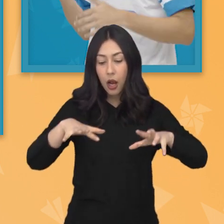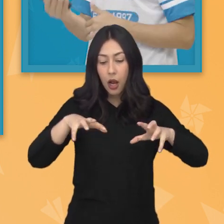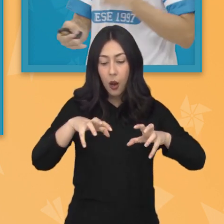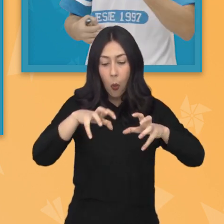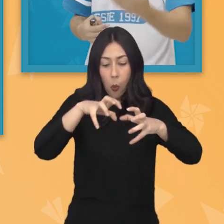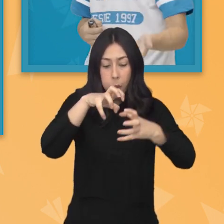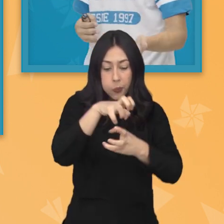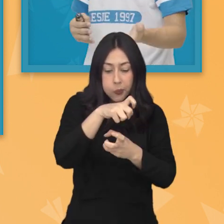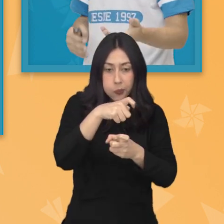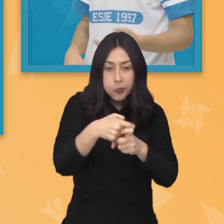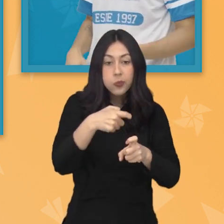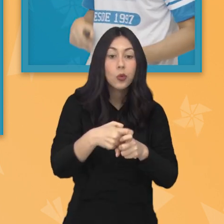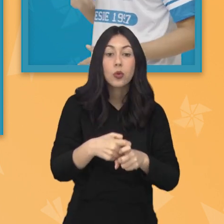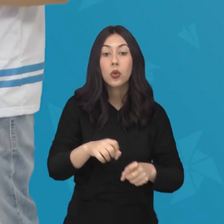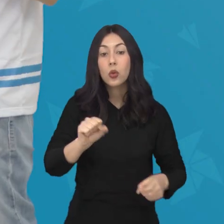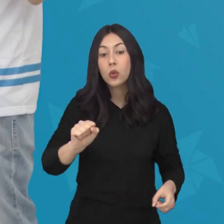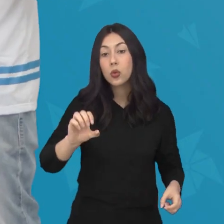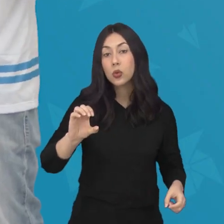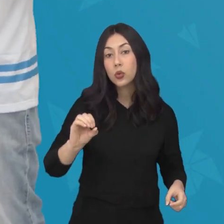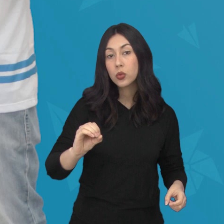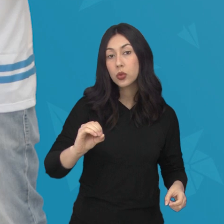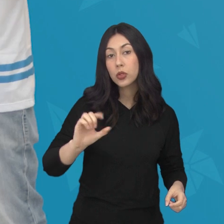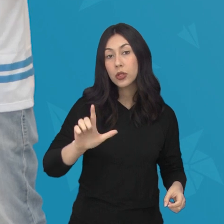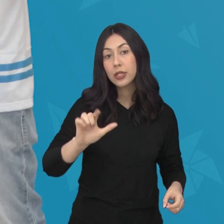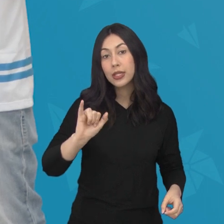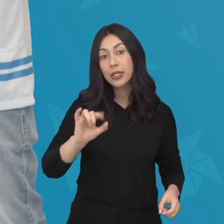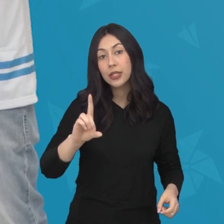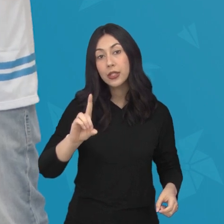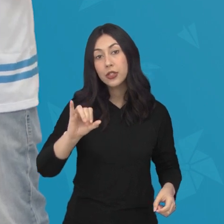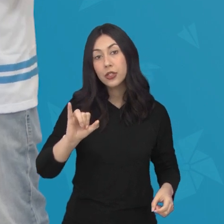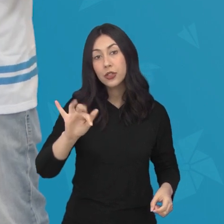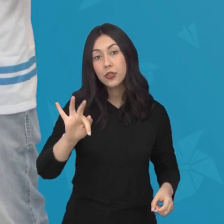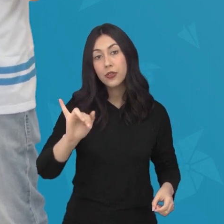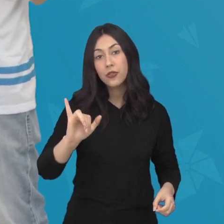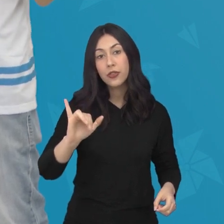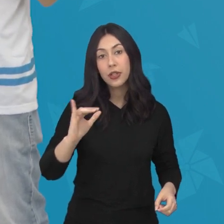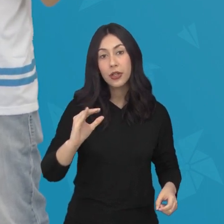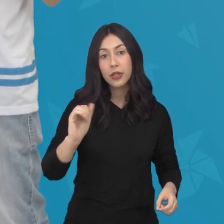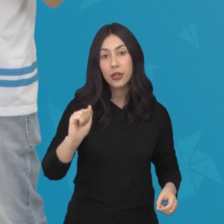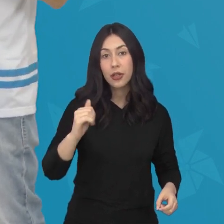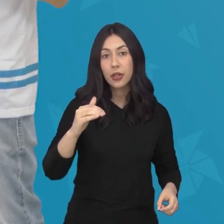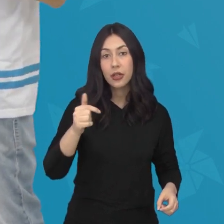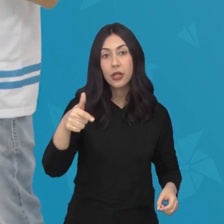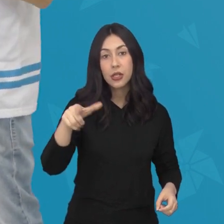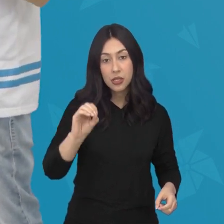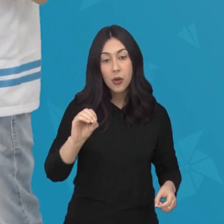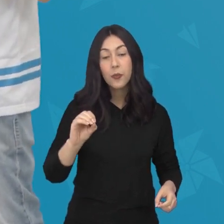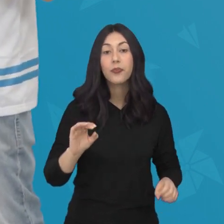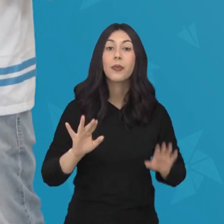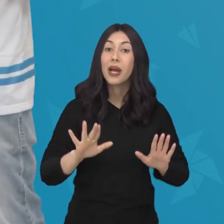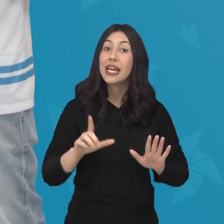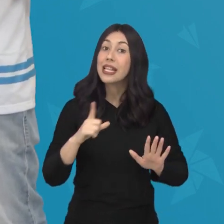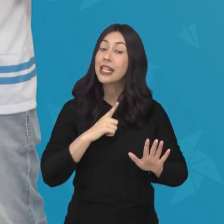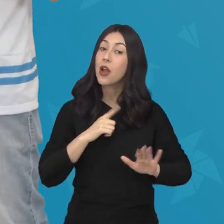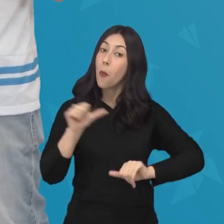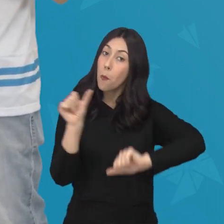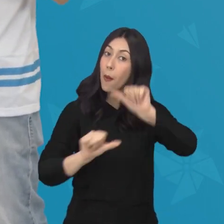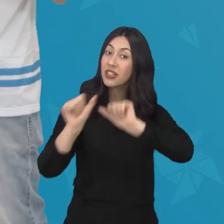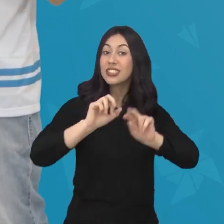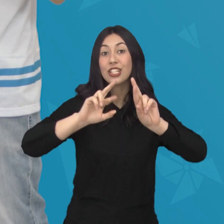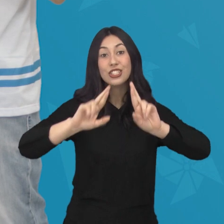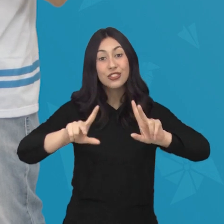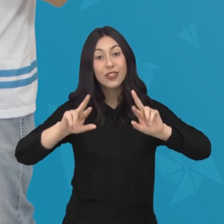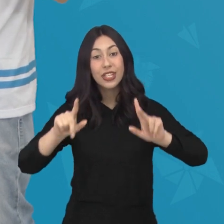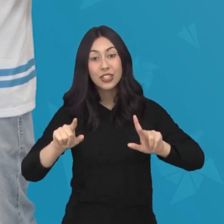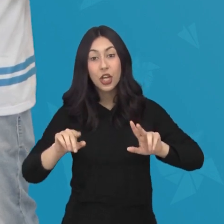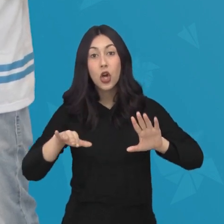solidificando, transformando em sólido novamente. Existe uma outra mudança que tira esse intermediário do líquido, que é a